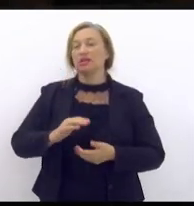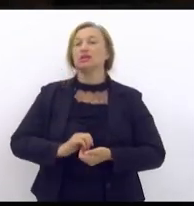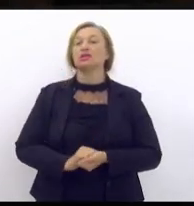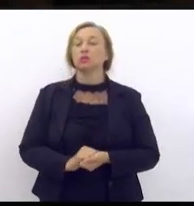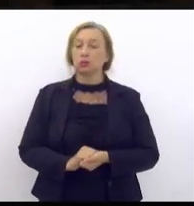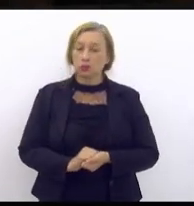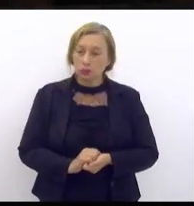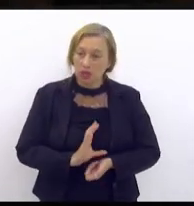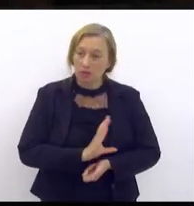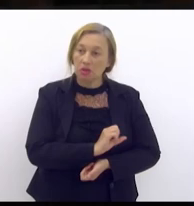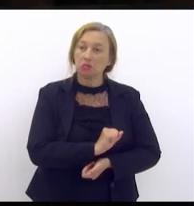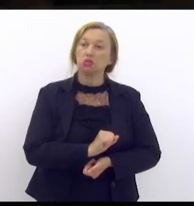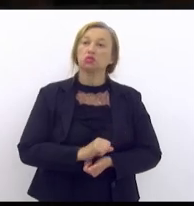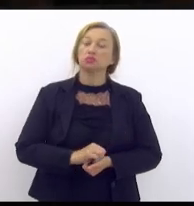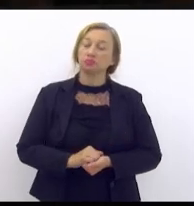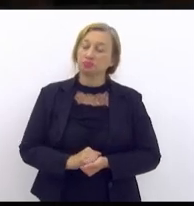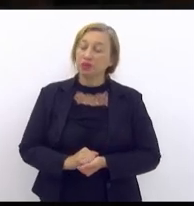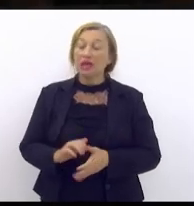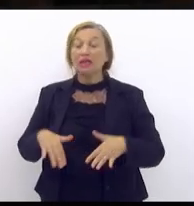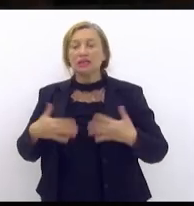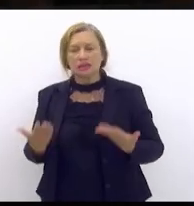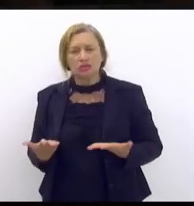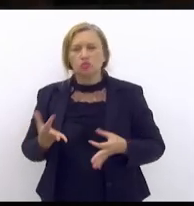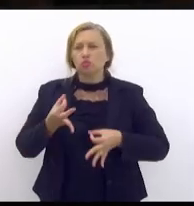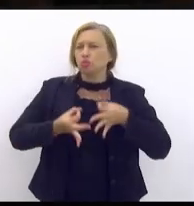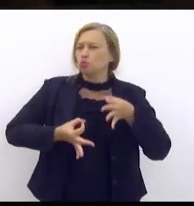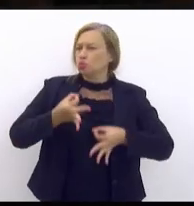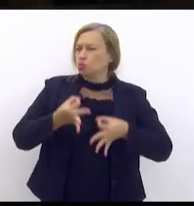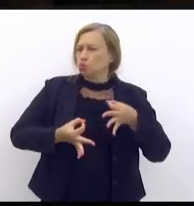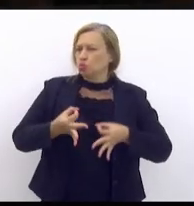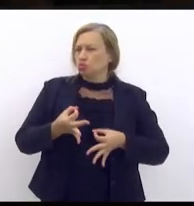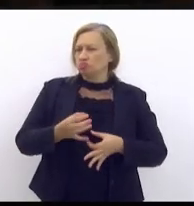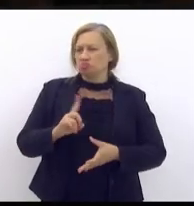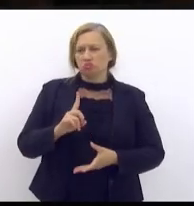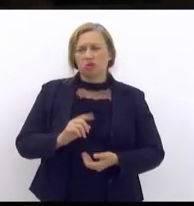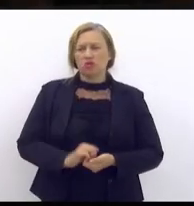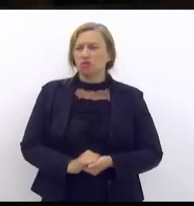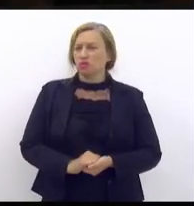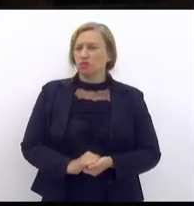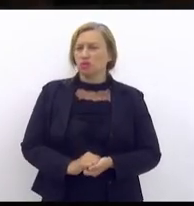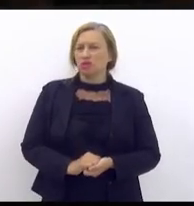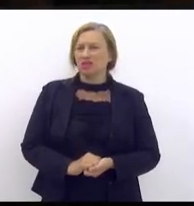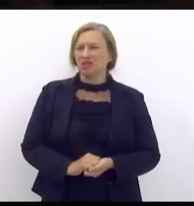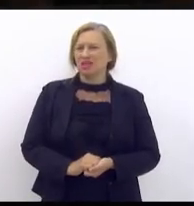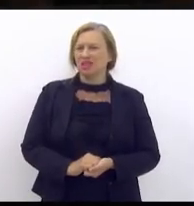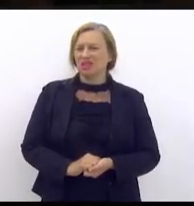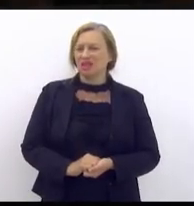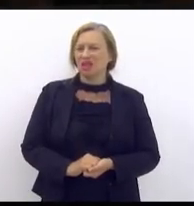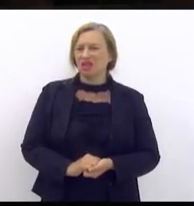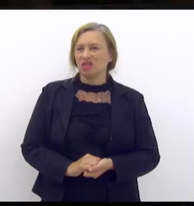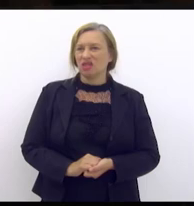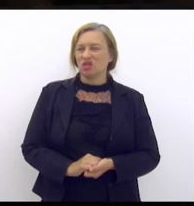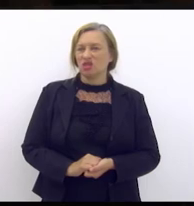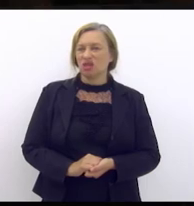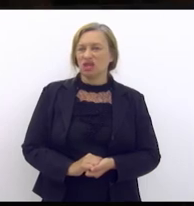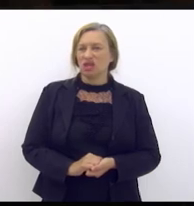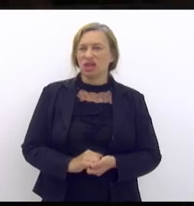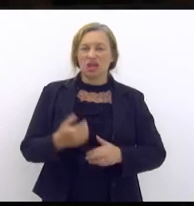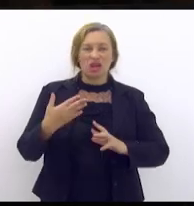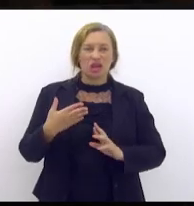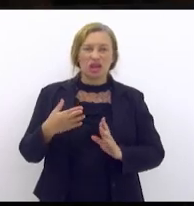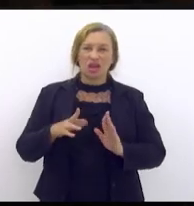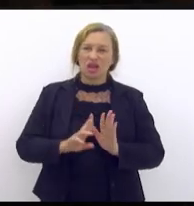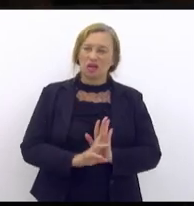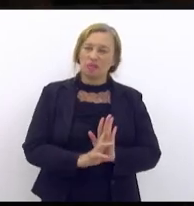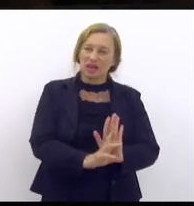tantos amamos. Então, não é justo, no meu entendimento, tematizar a cor